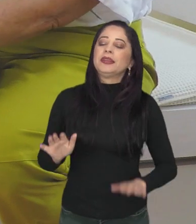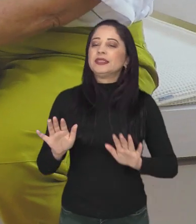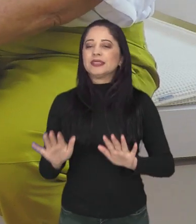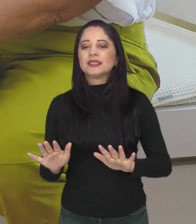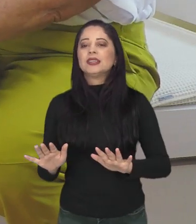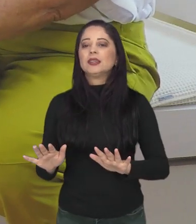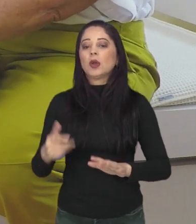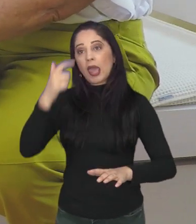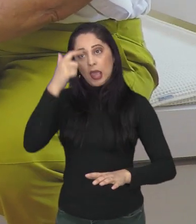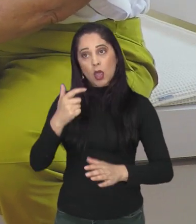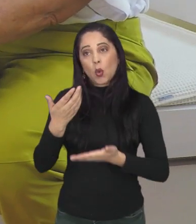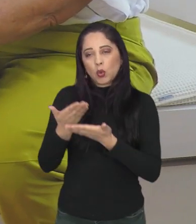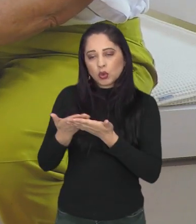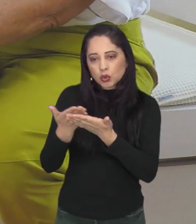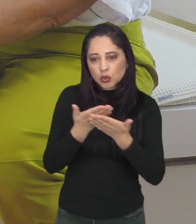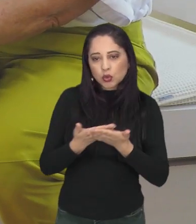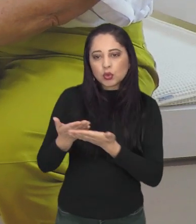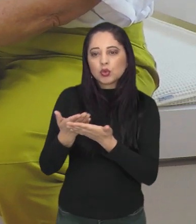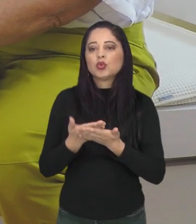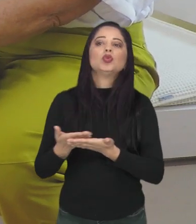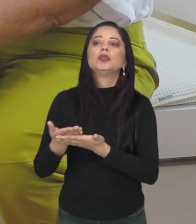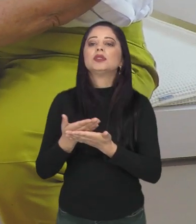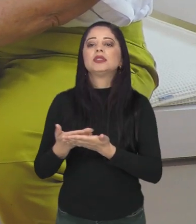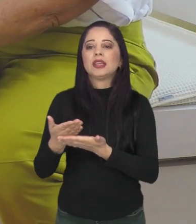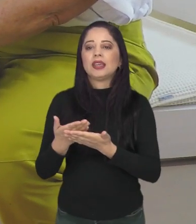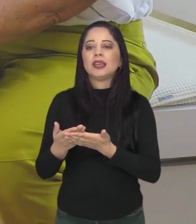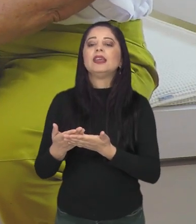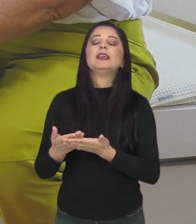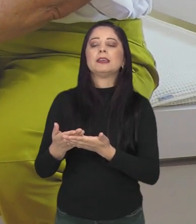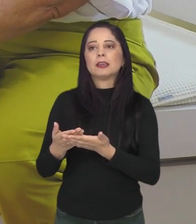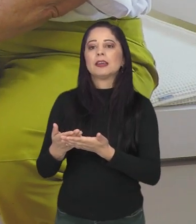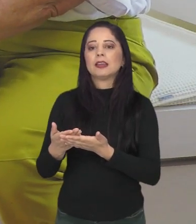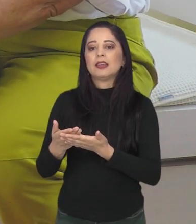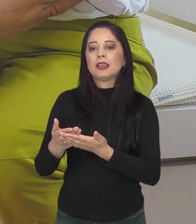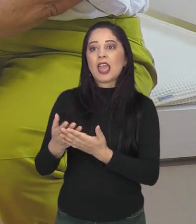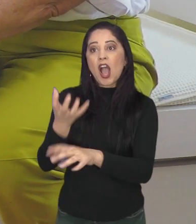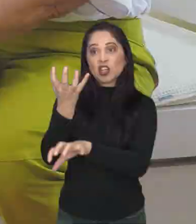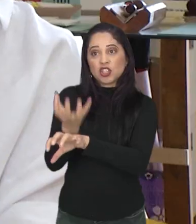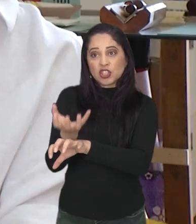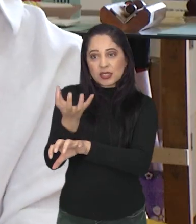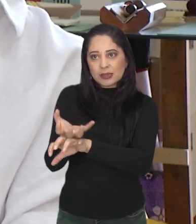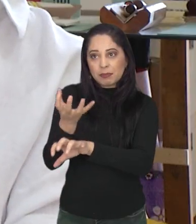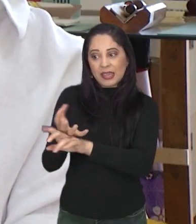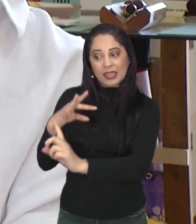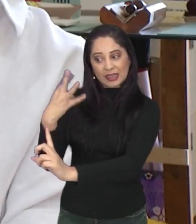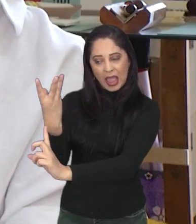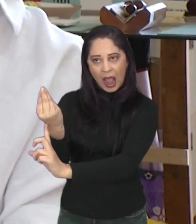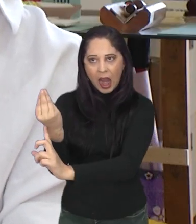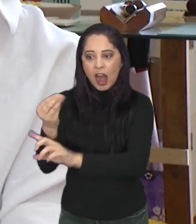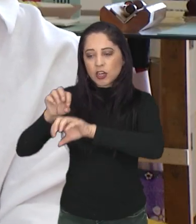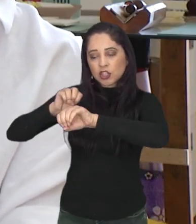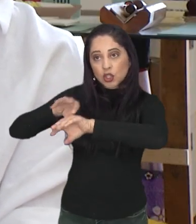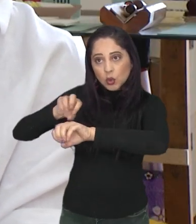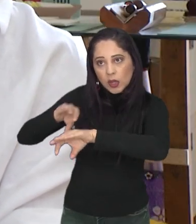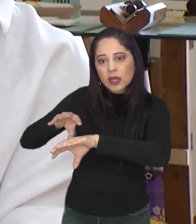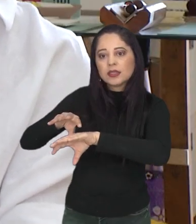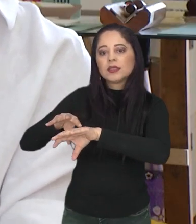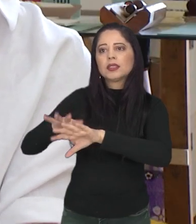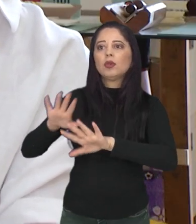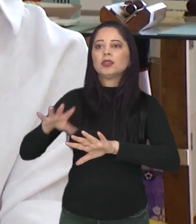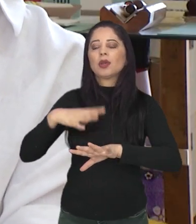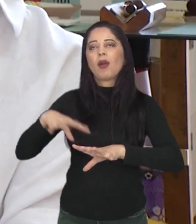do meu universo né Eu estudei um pouco dentro da educação a área de educomunicação de arte educação